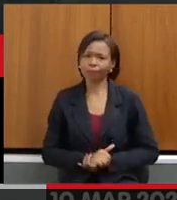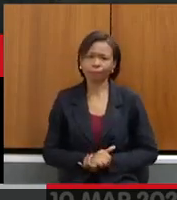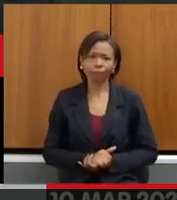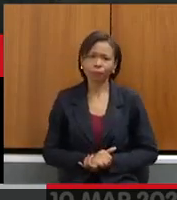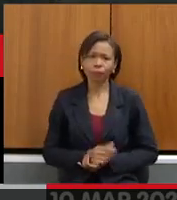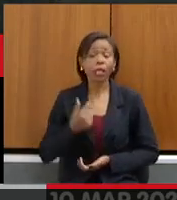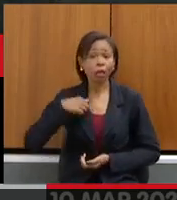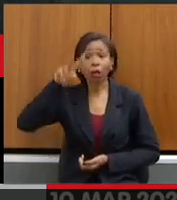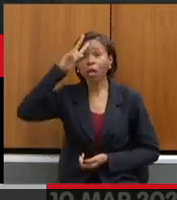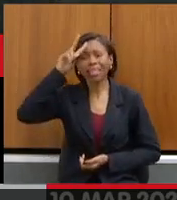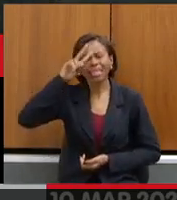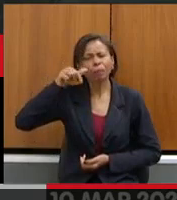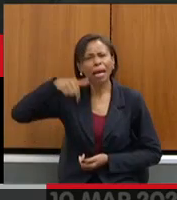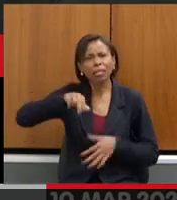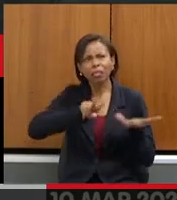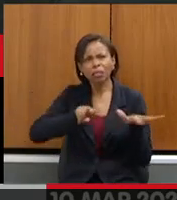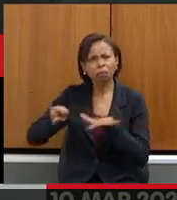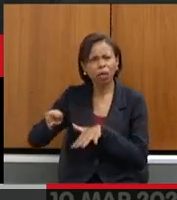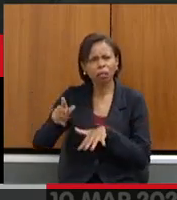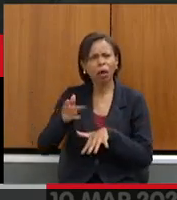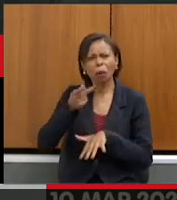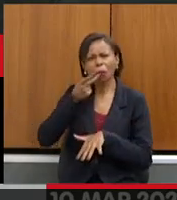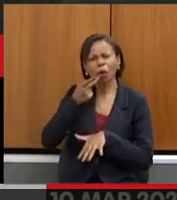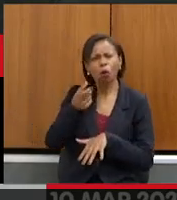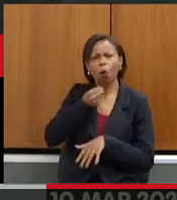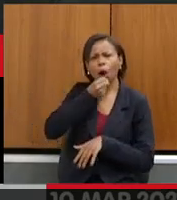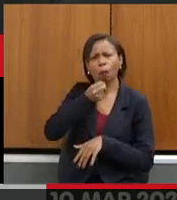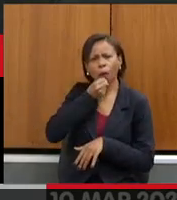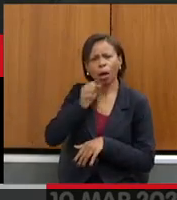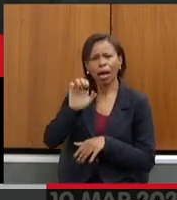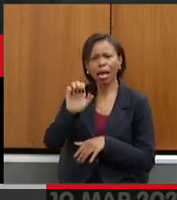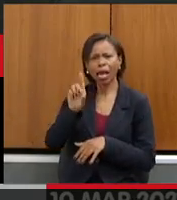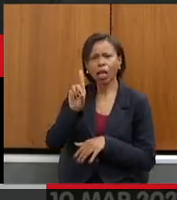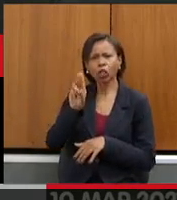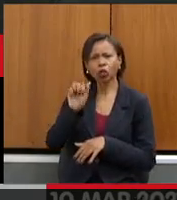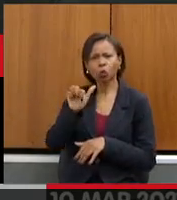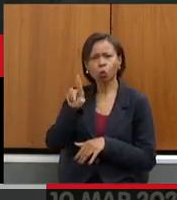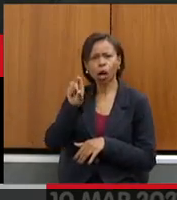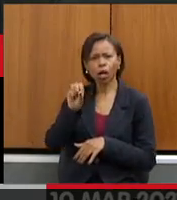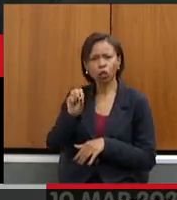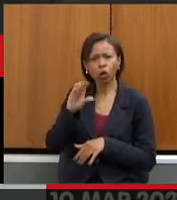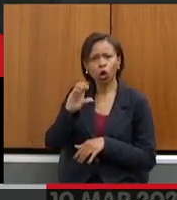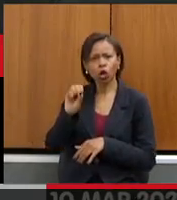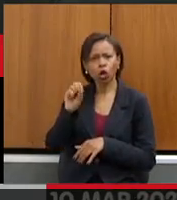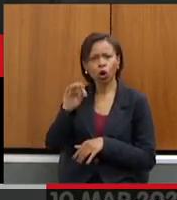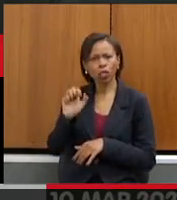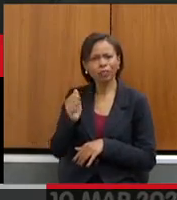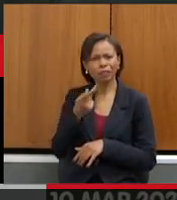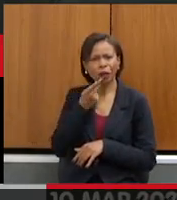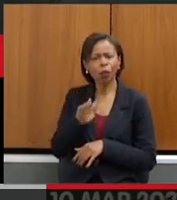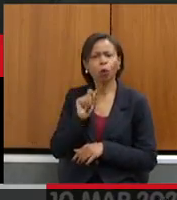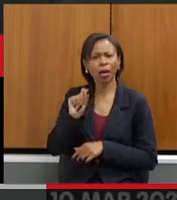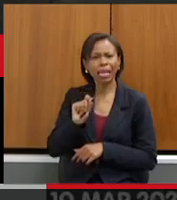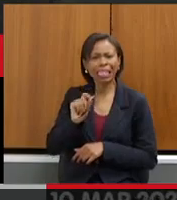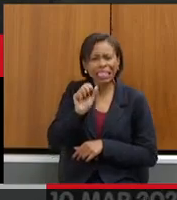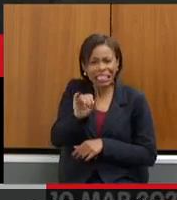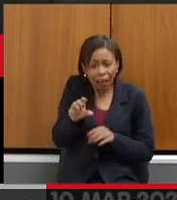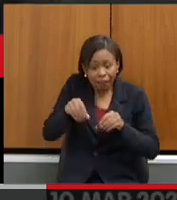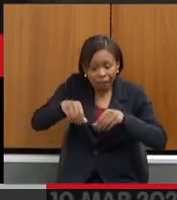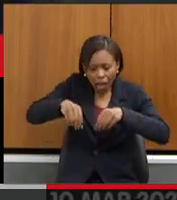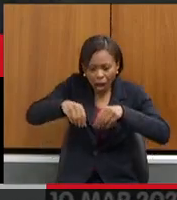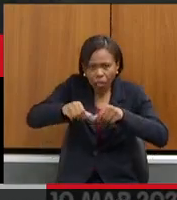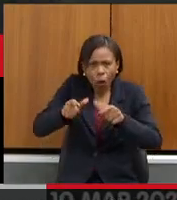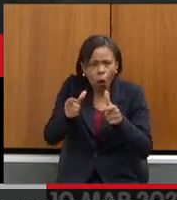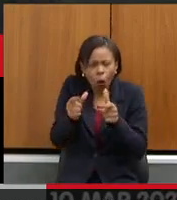de um comentário essa semana do jornalista Eduardo Costa se a farinha pouco se a farinha